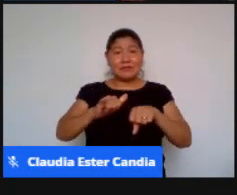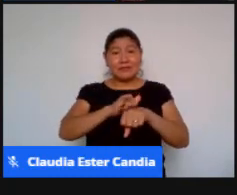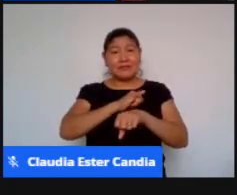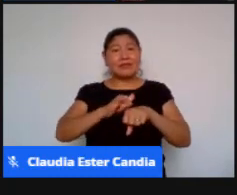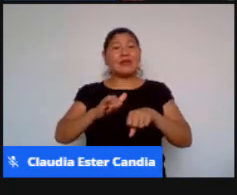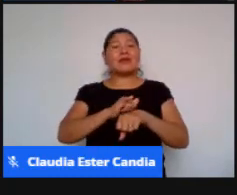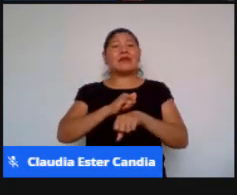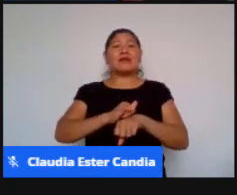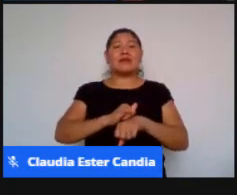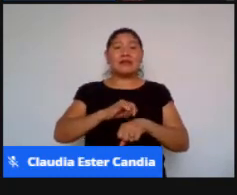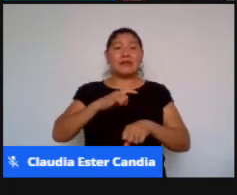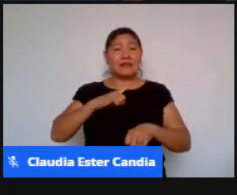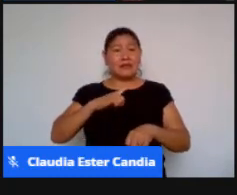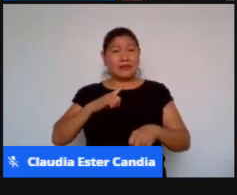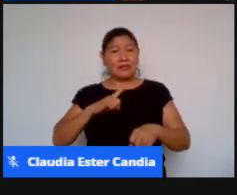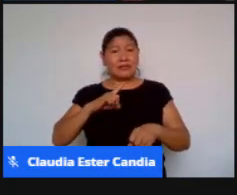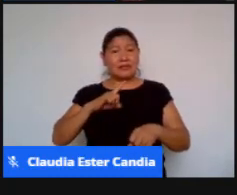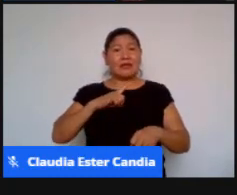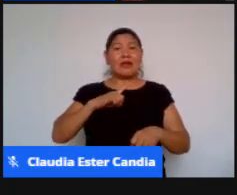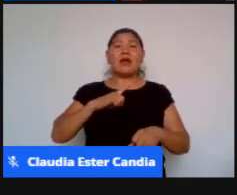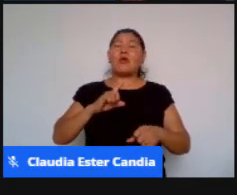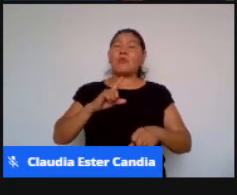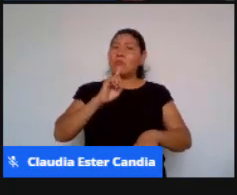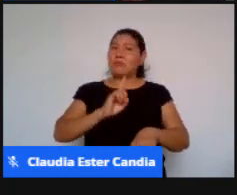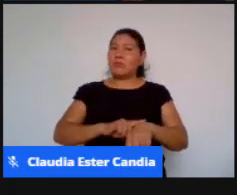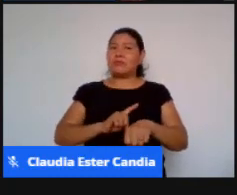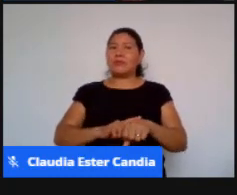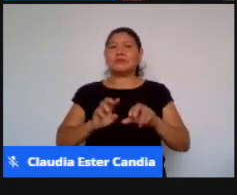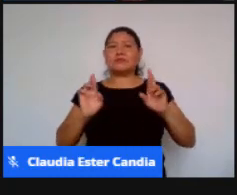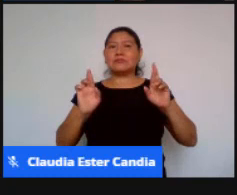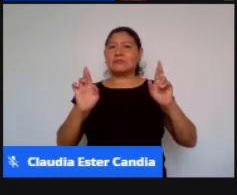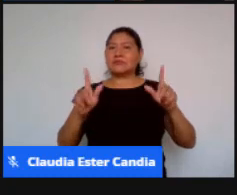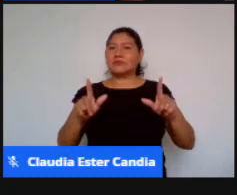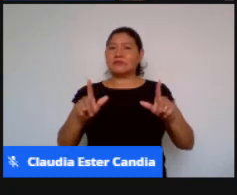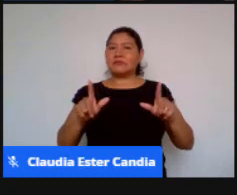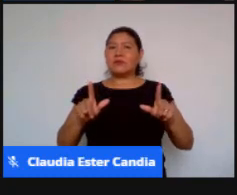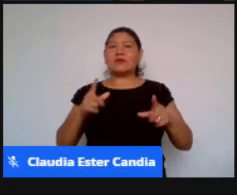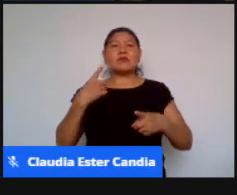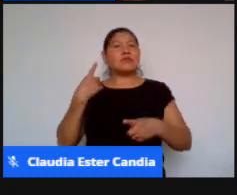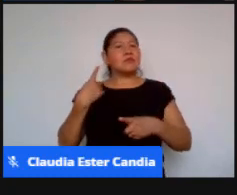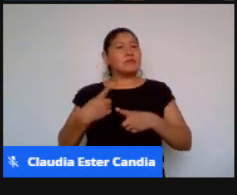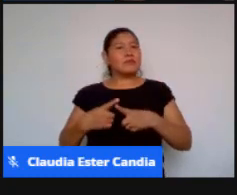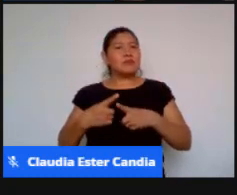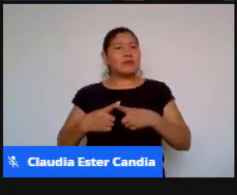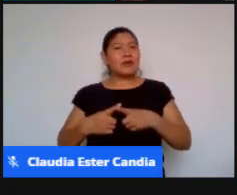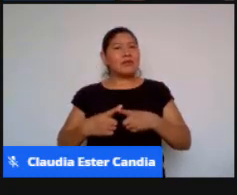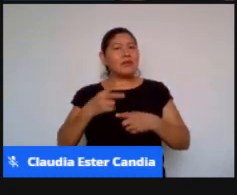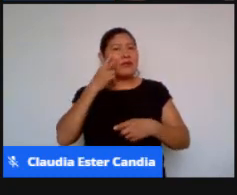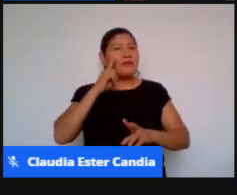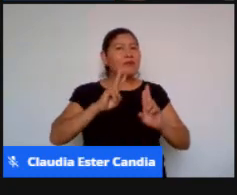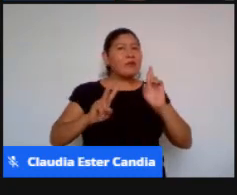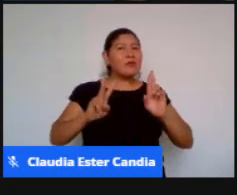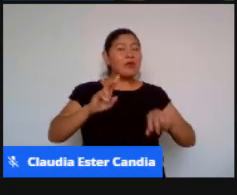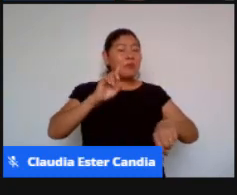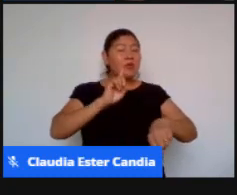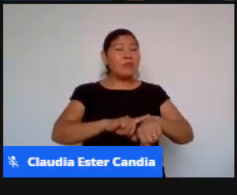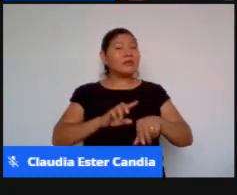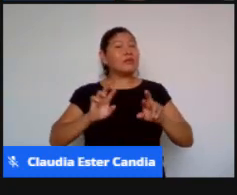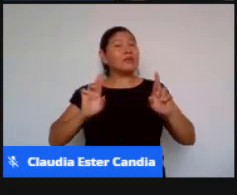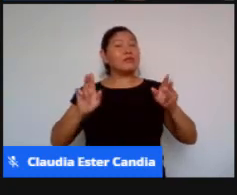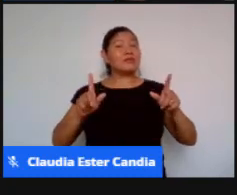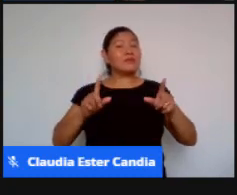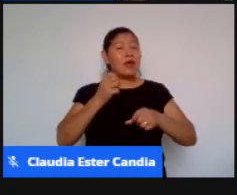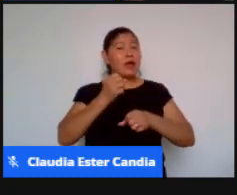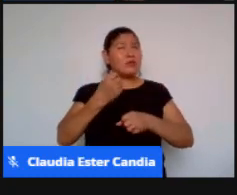referencial, que a gente deu o nome de circunstancial, né, porque as circunstâncias que nós vivemos hoje não são as mesmas, né, de